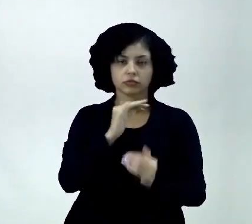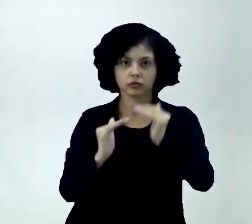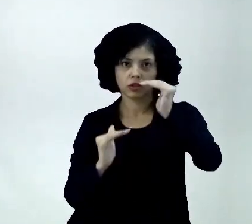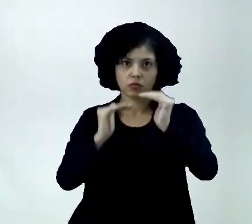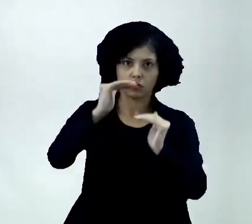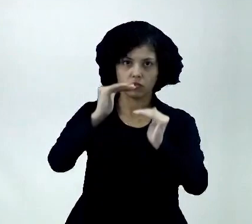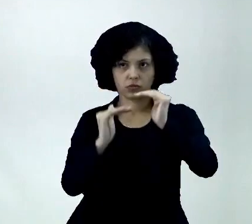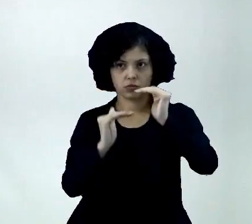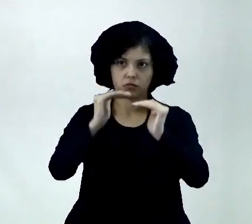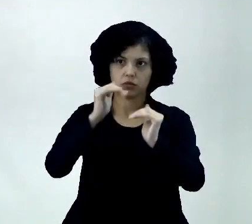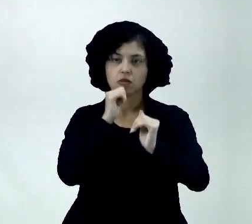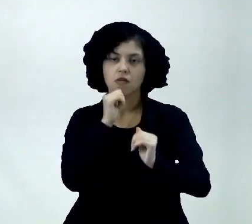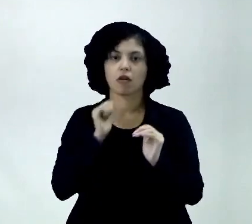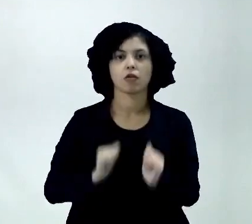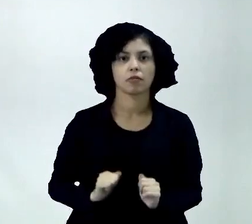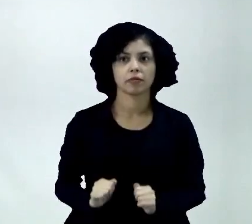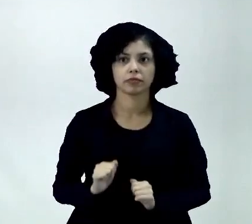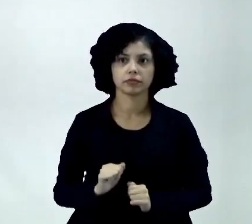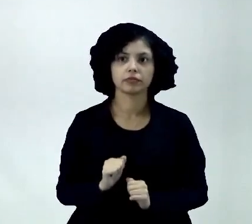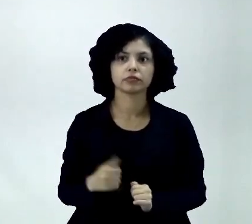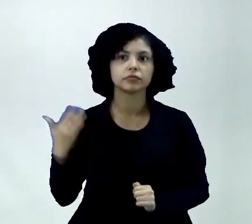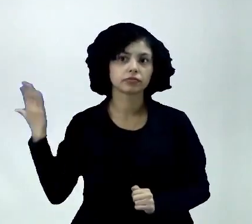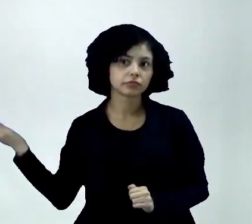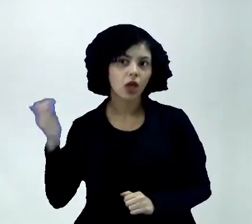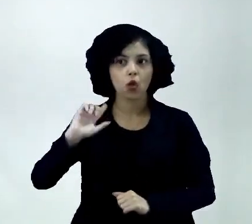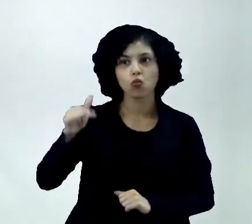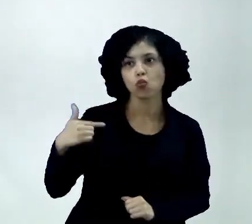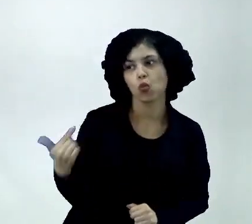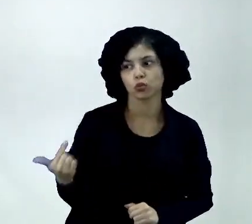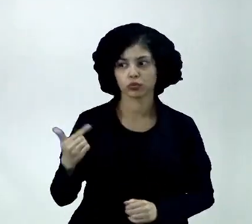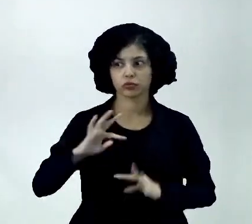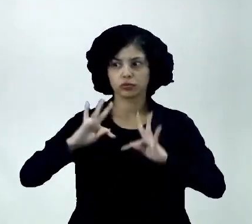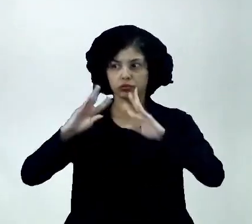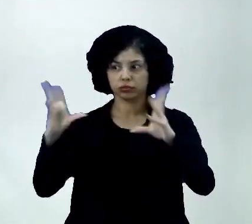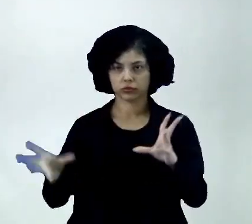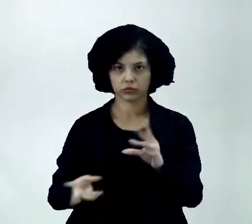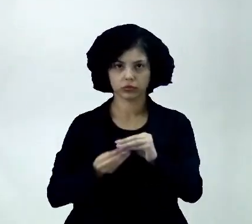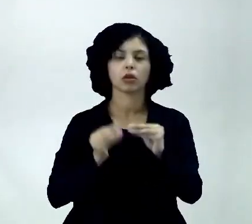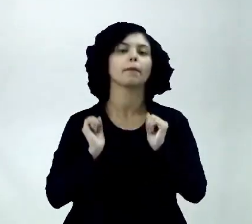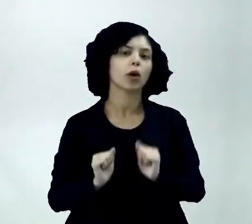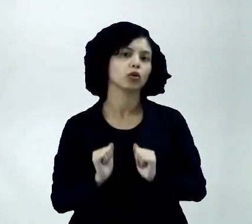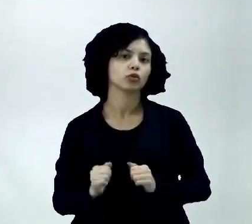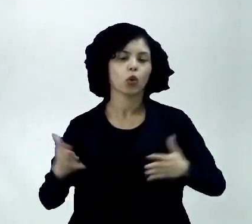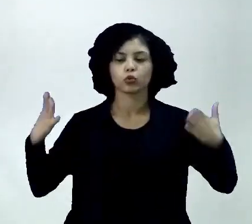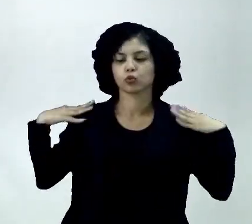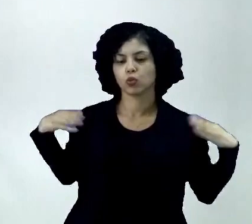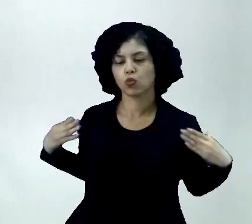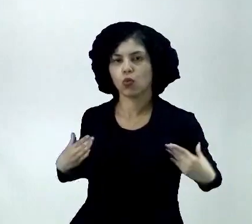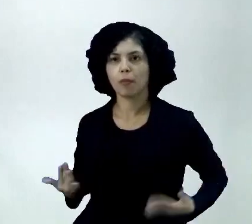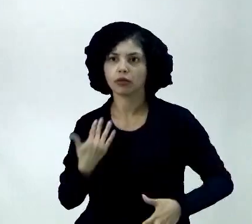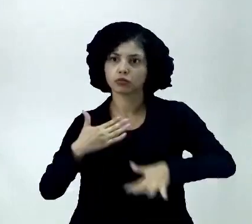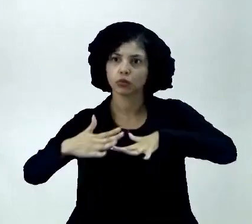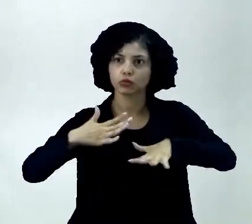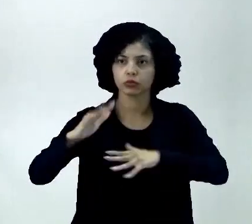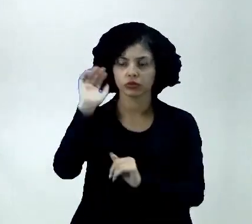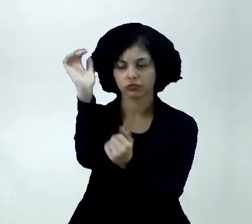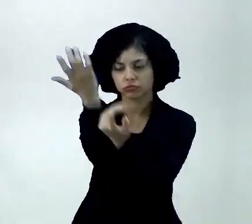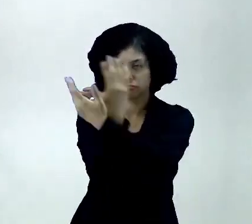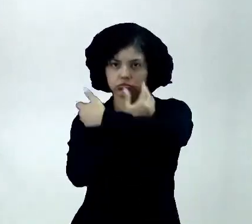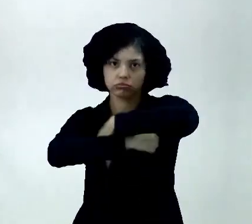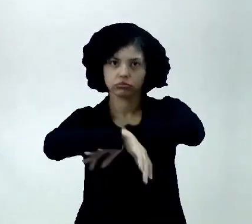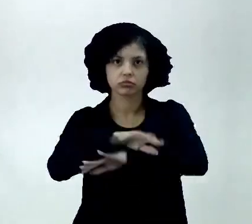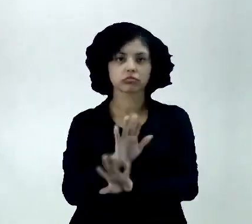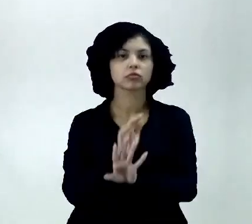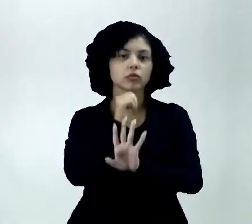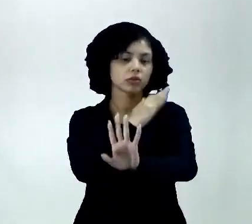é diferente do movimento sinovial, que é esse movimento completo, um pouco mais amplo, em que eu faço em relação ao meu